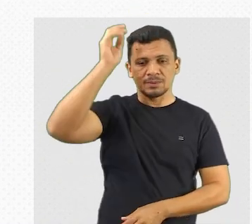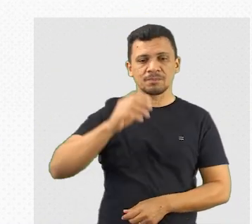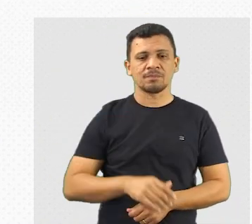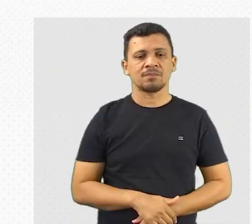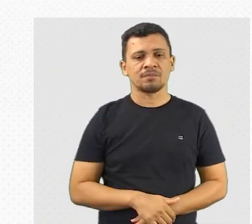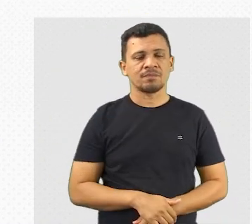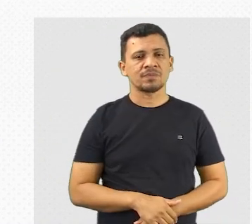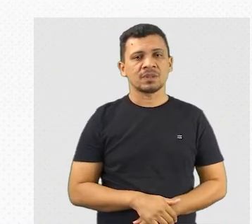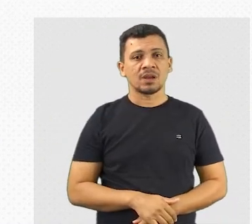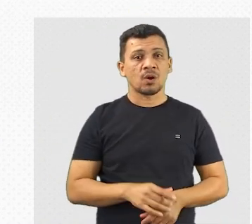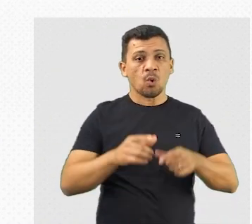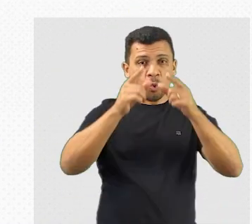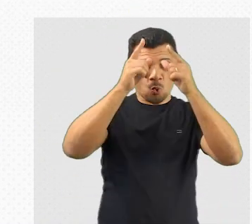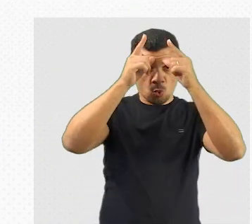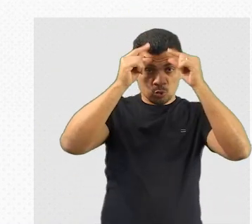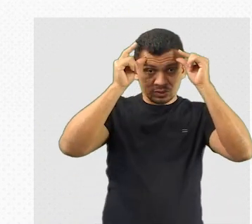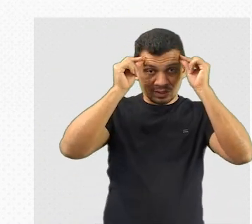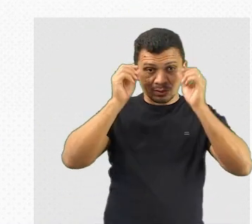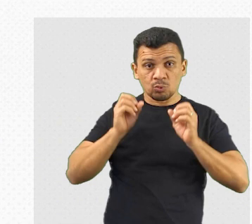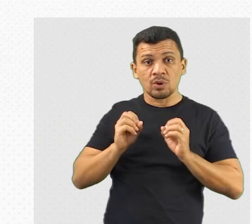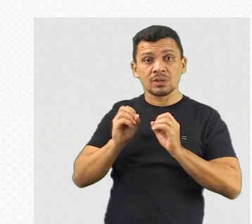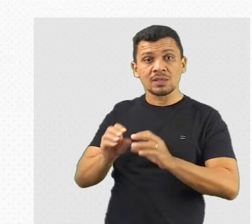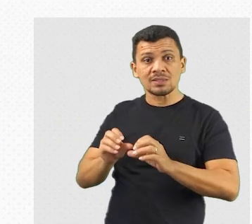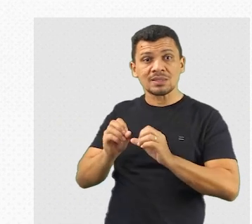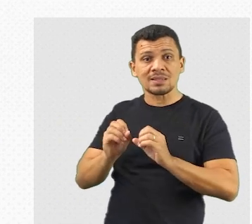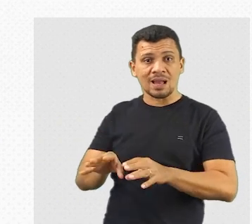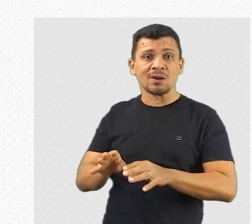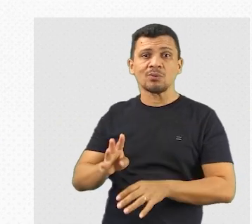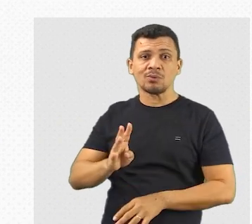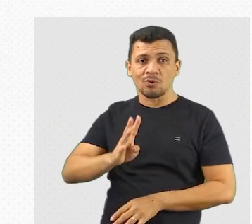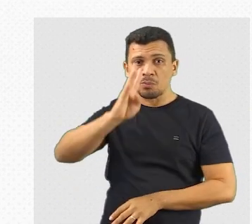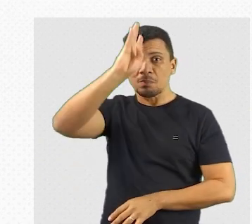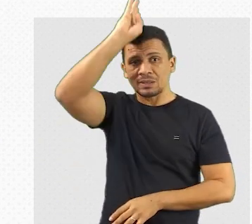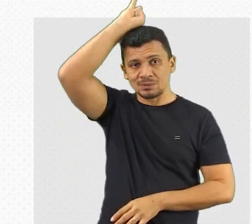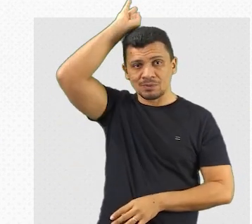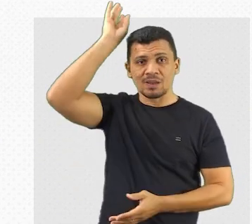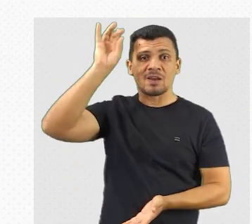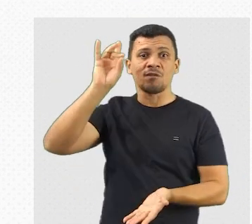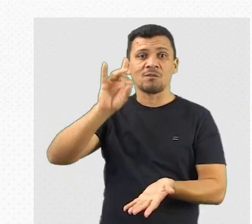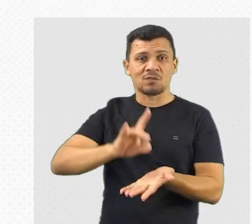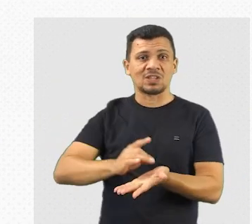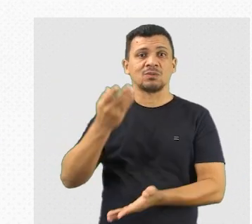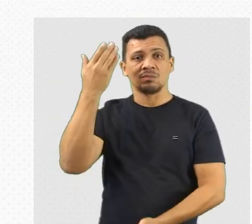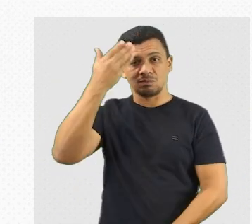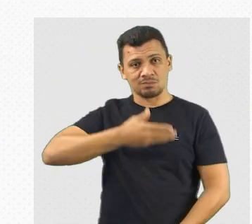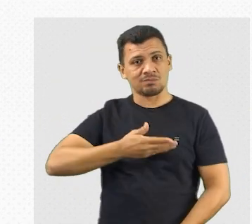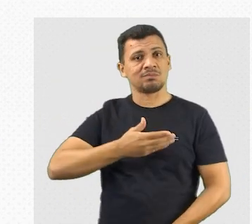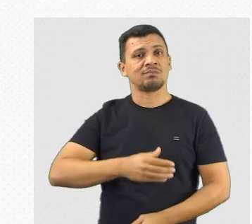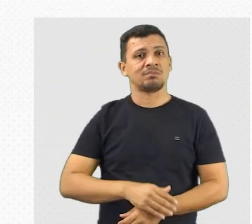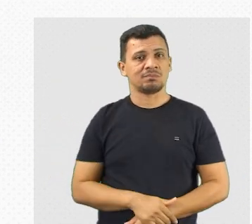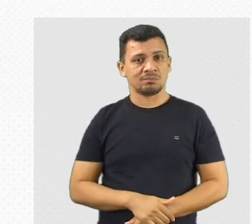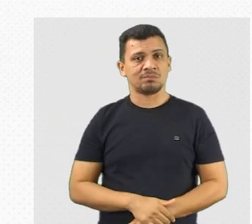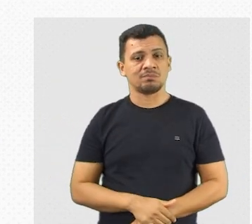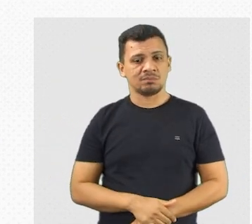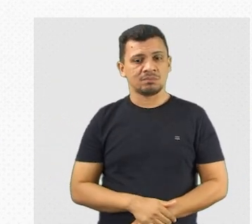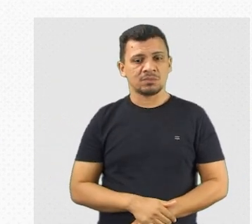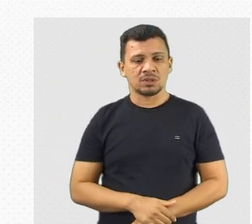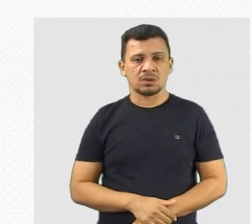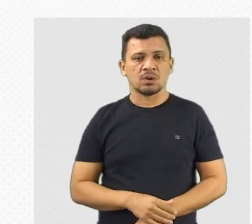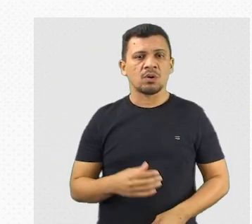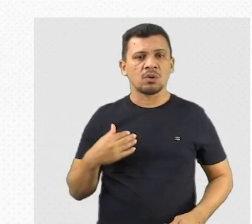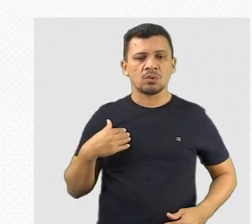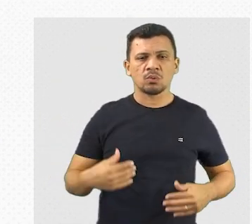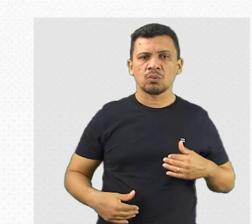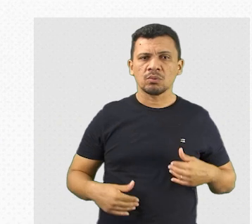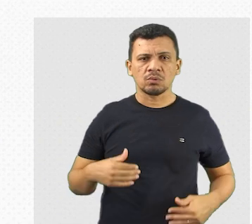correr. Os gregos ensinaram aos romanos. Não tem, isso é fato. Não tem para onde você negociar. Uma anatomia mais